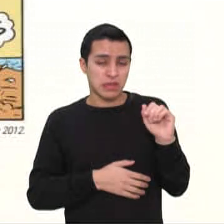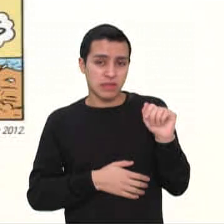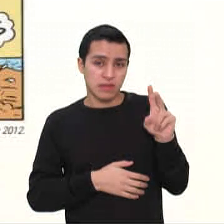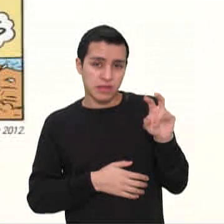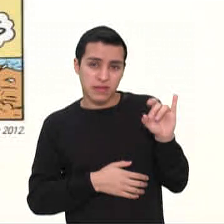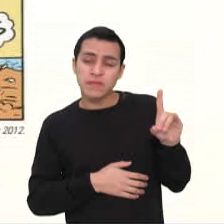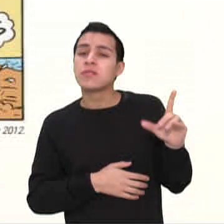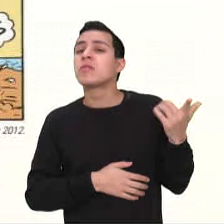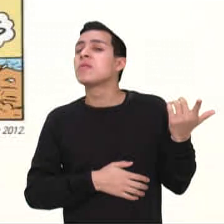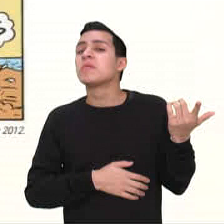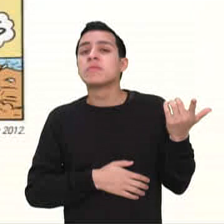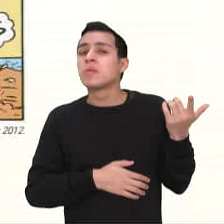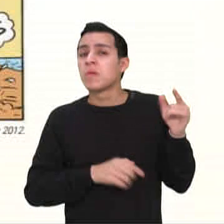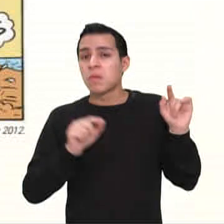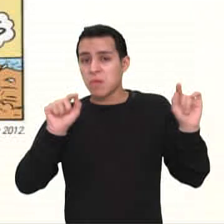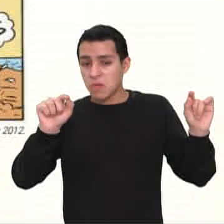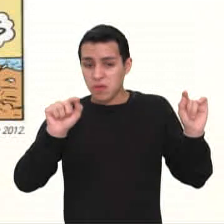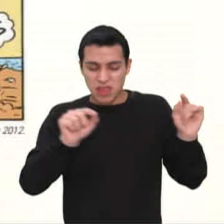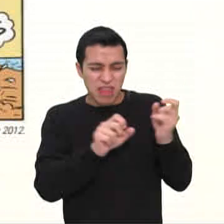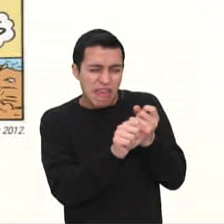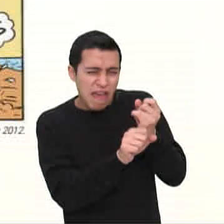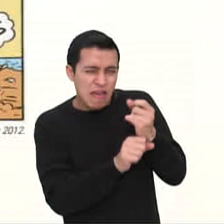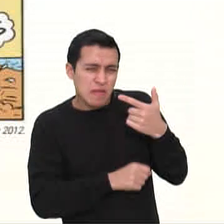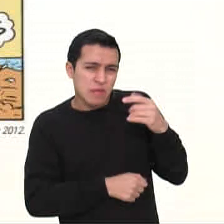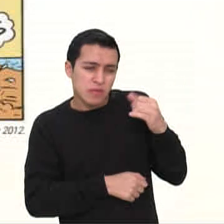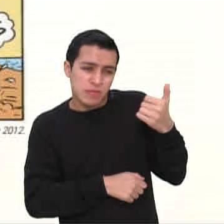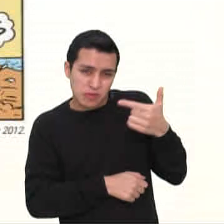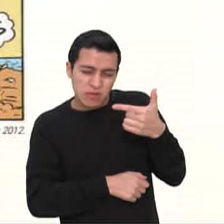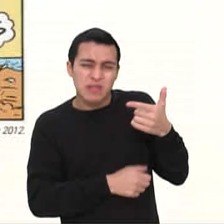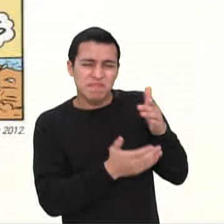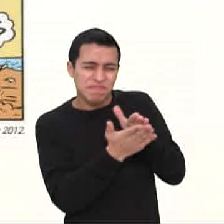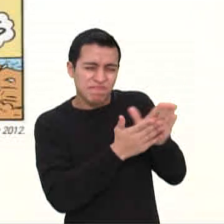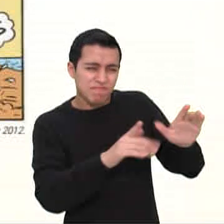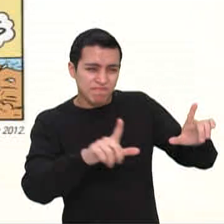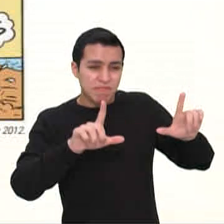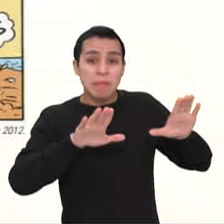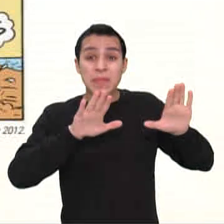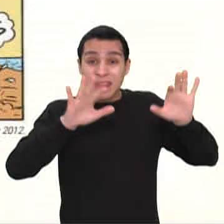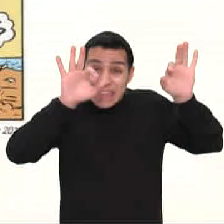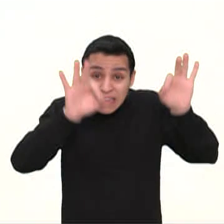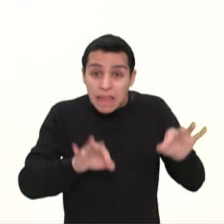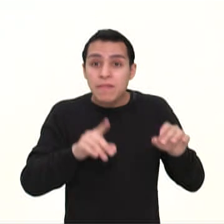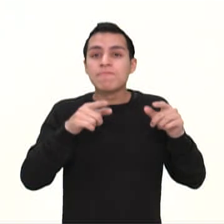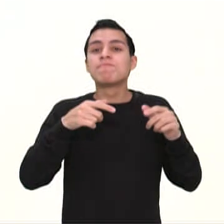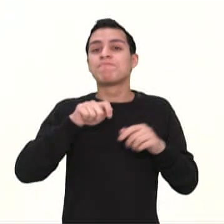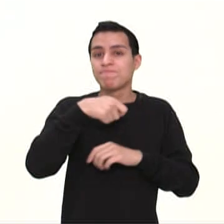Garfield, foi acessado em 2012, mas ela é de 98.